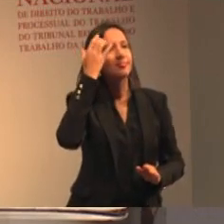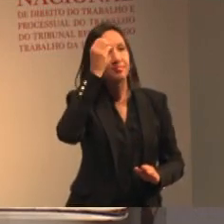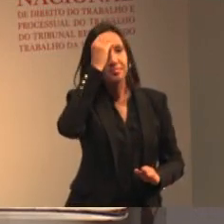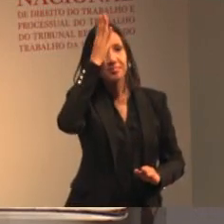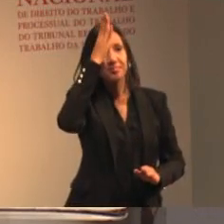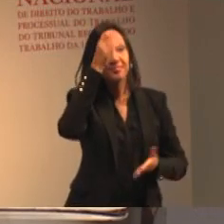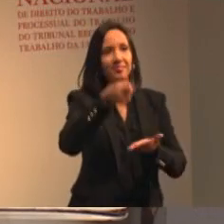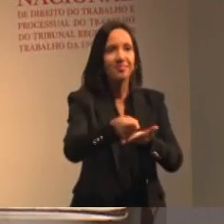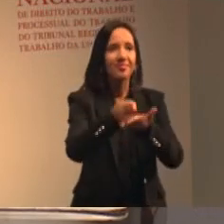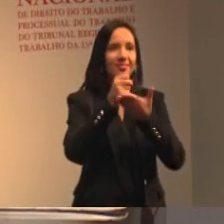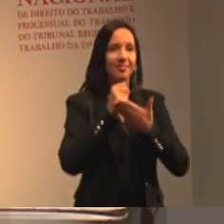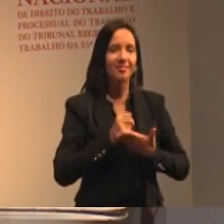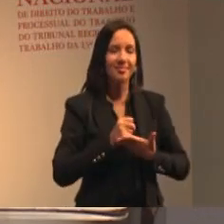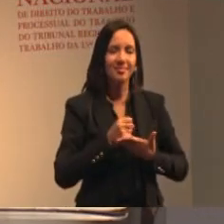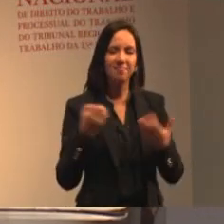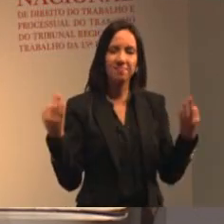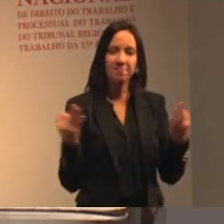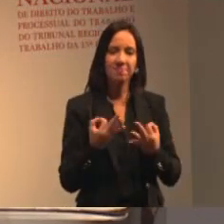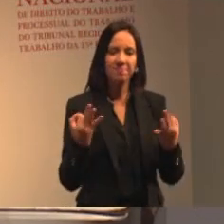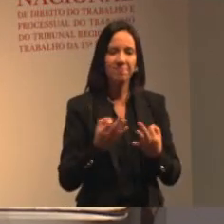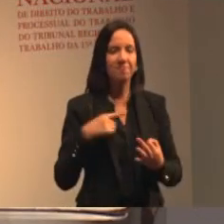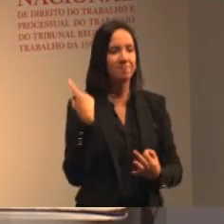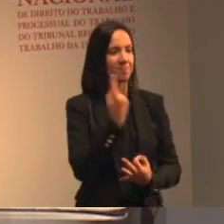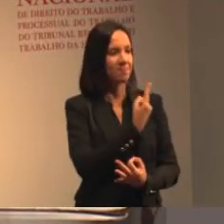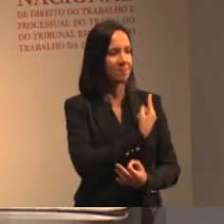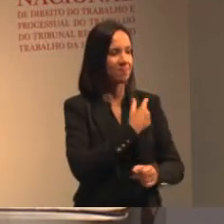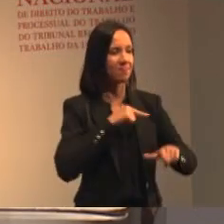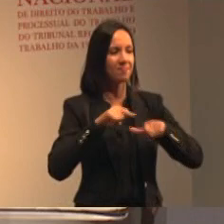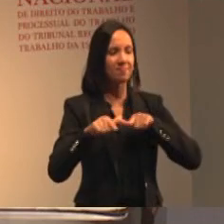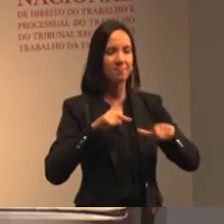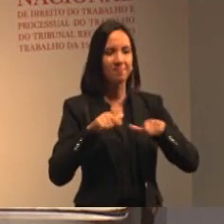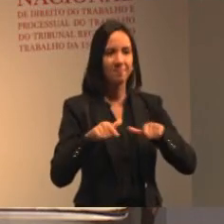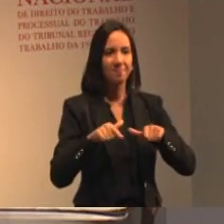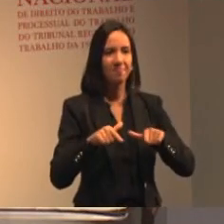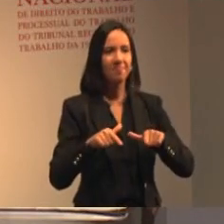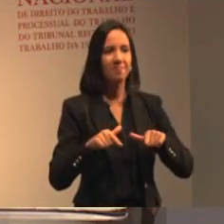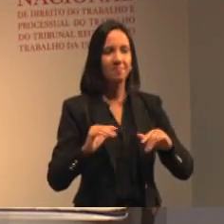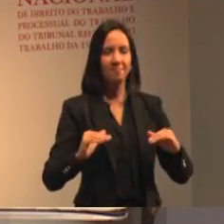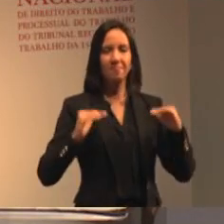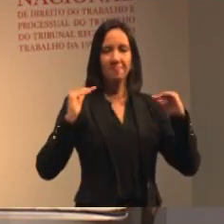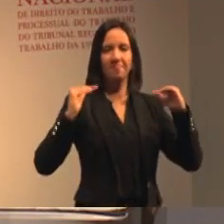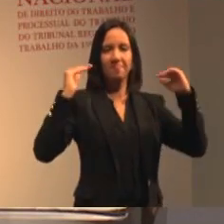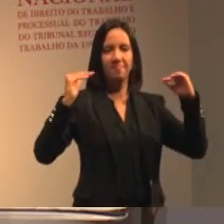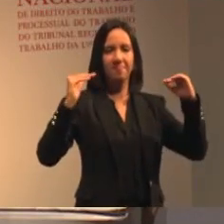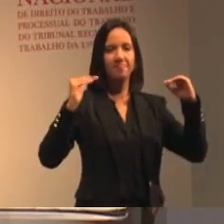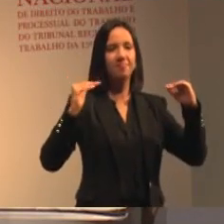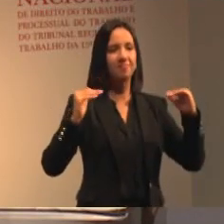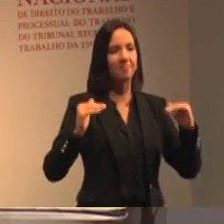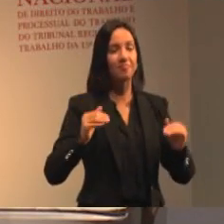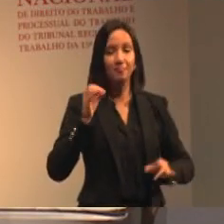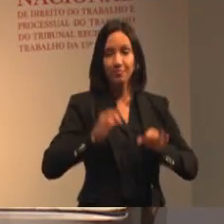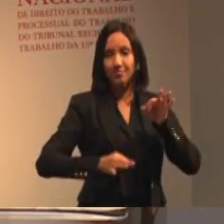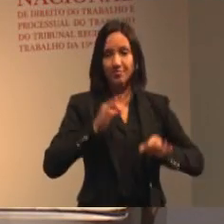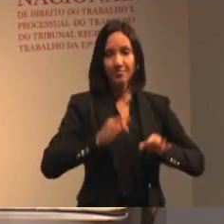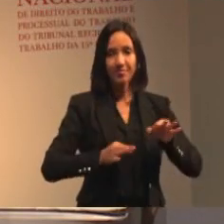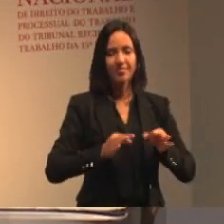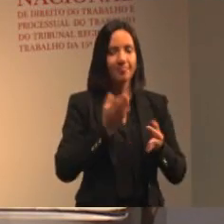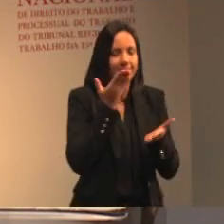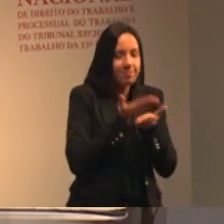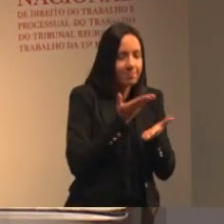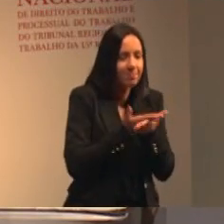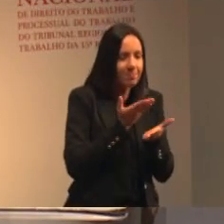nos auxiliarão no aperfeiçoamento de nossas atividades como magistrados, juristas e